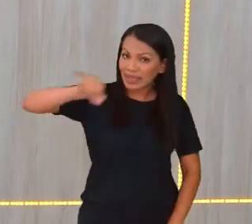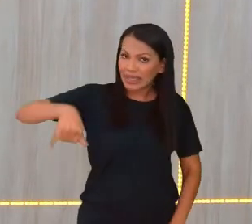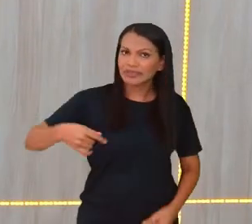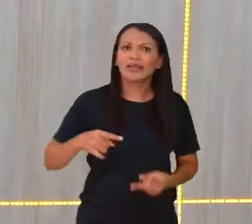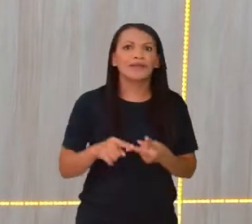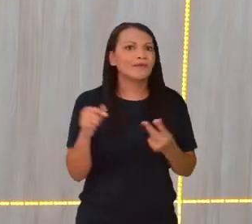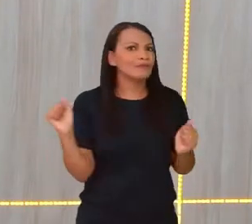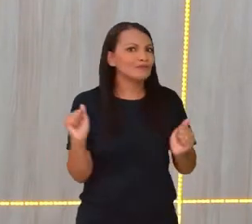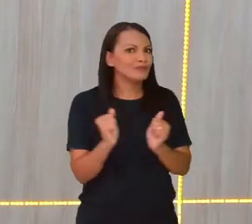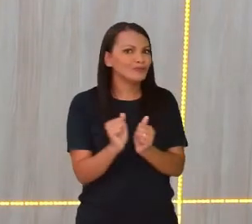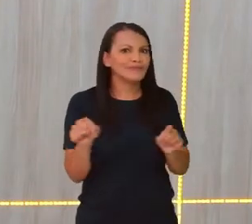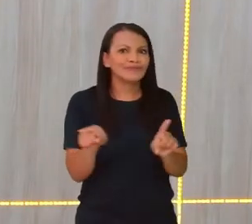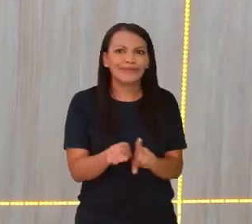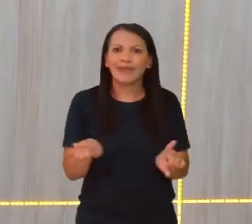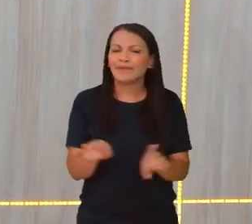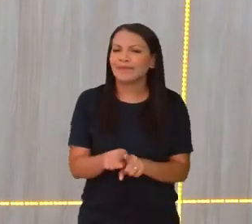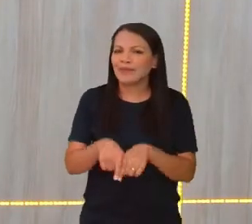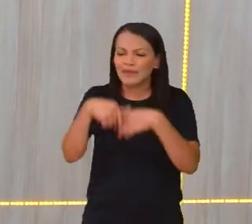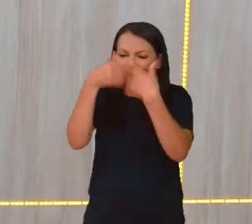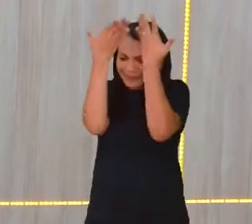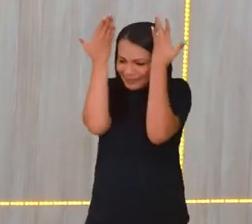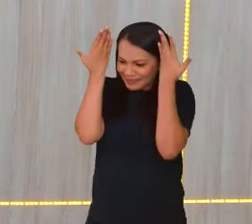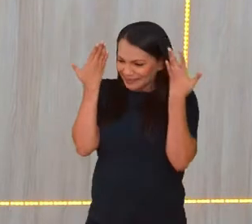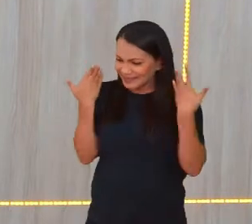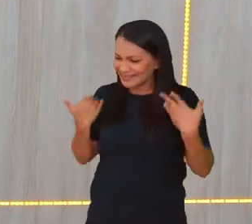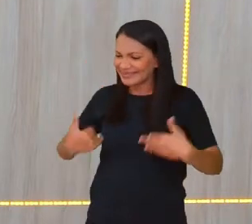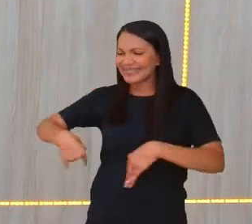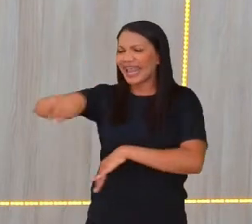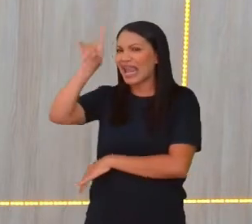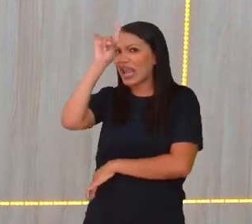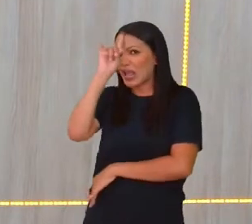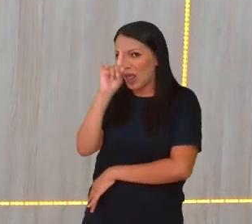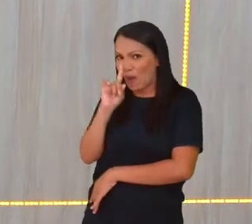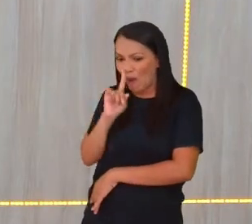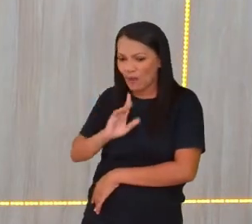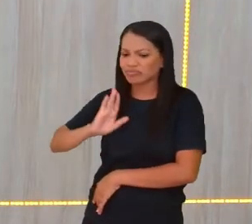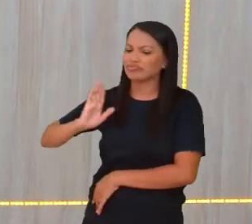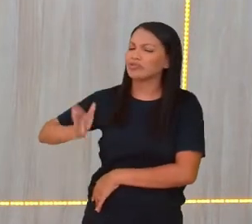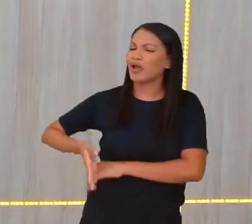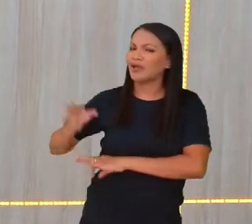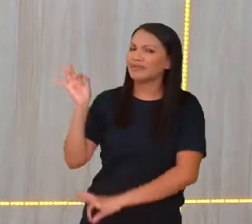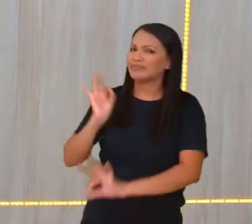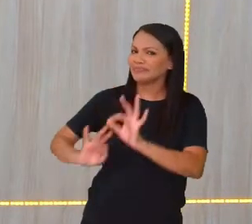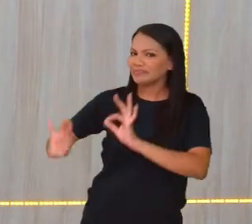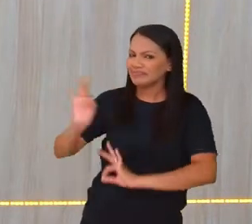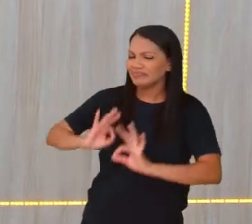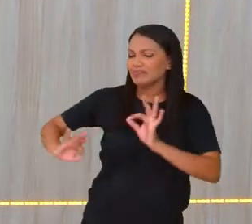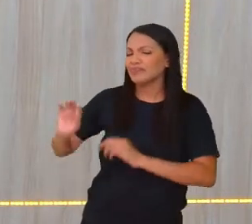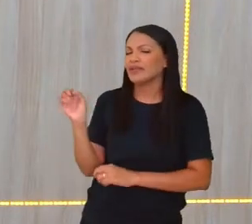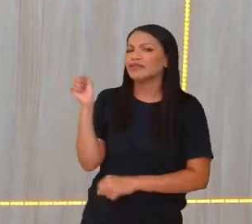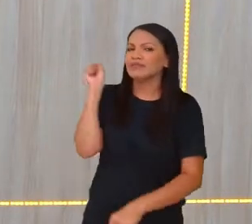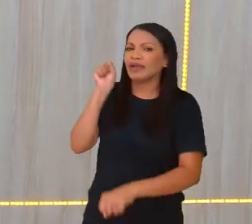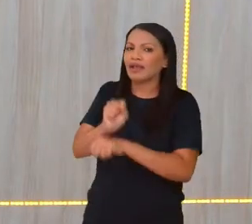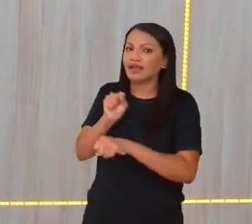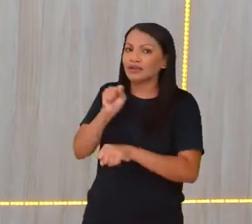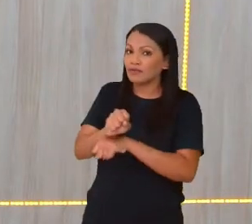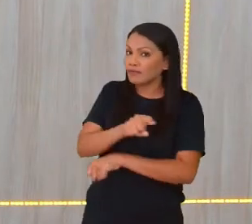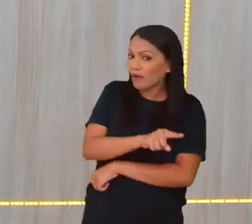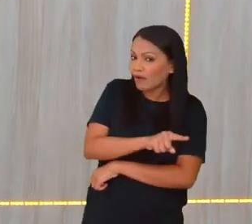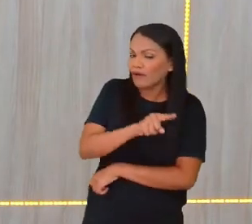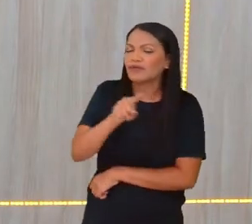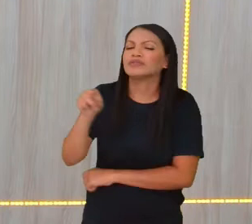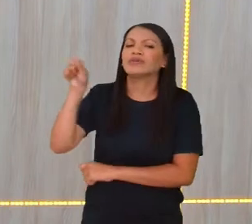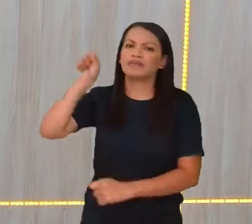com ela, né? Loiríssima, ali, já preparada e apostos